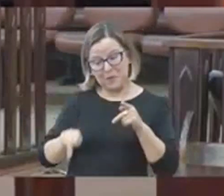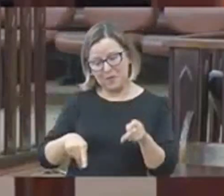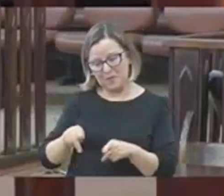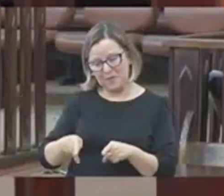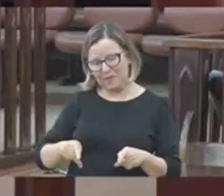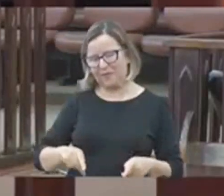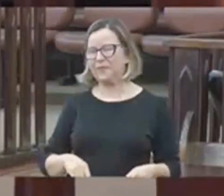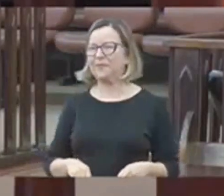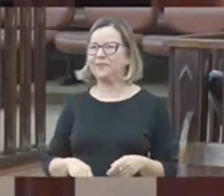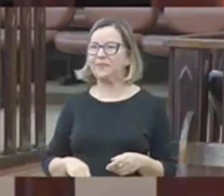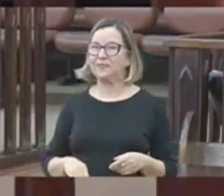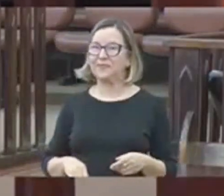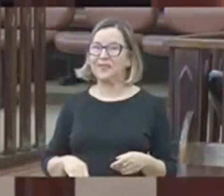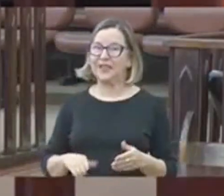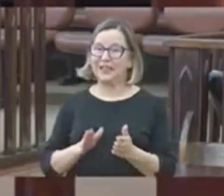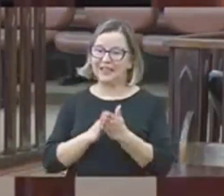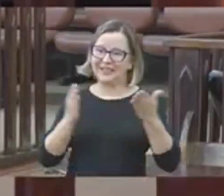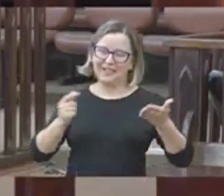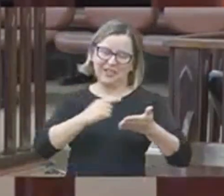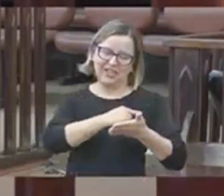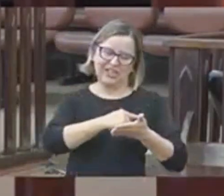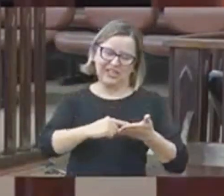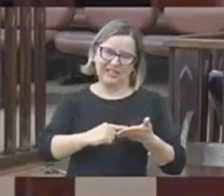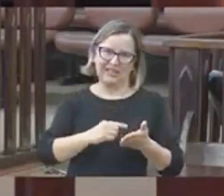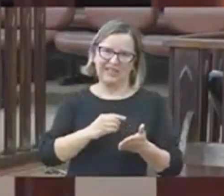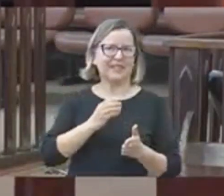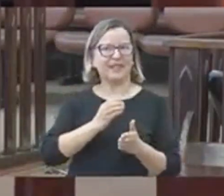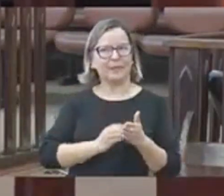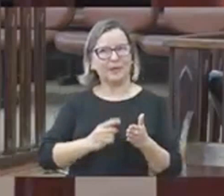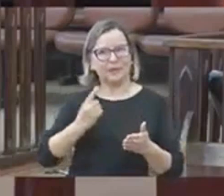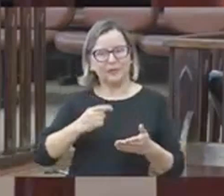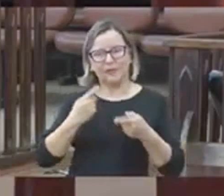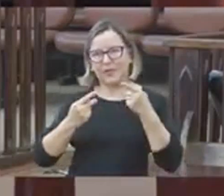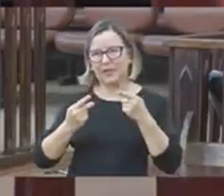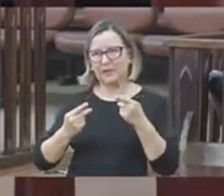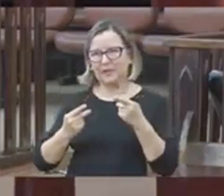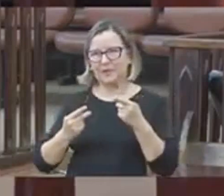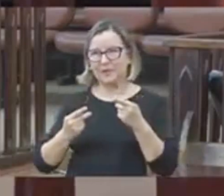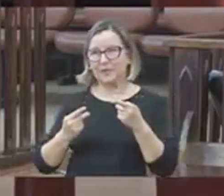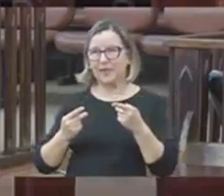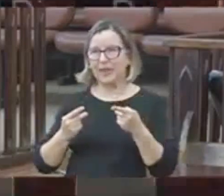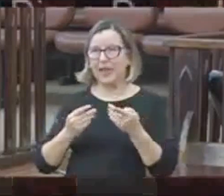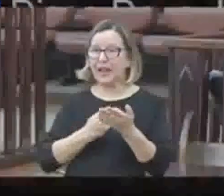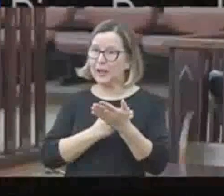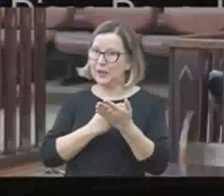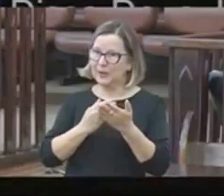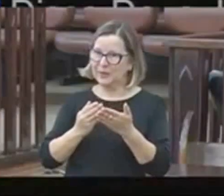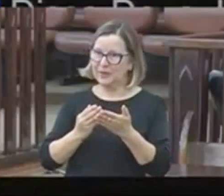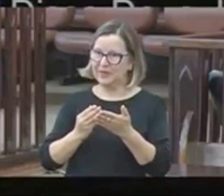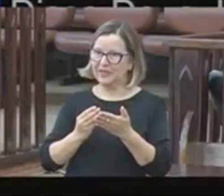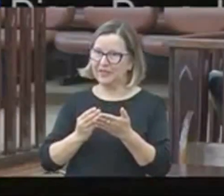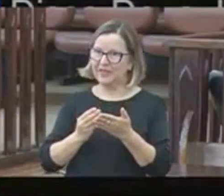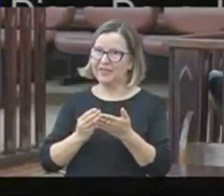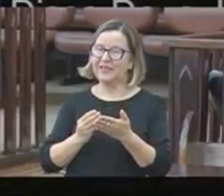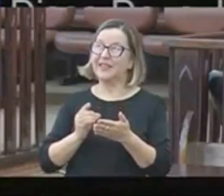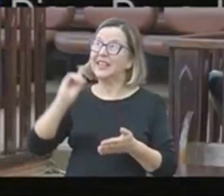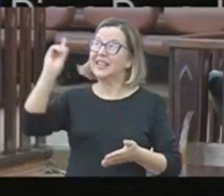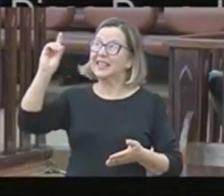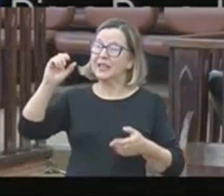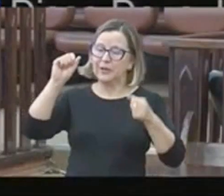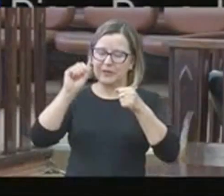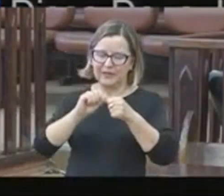1, versículo 1, o seguinte: no princípio, criou Deus